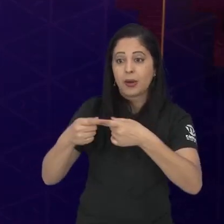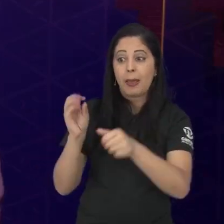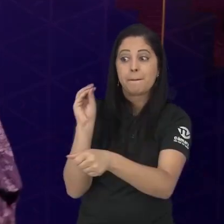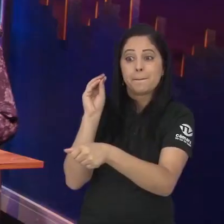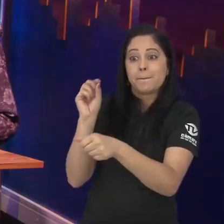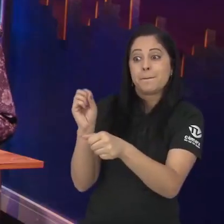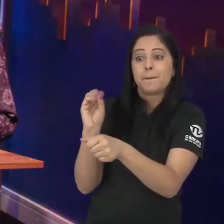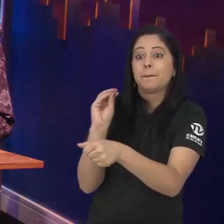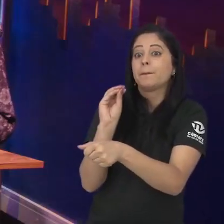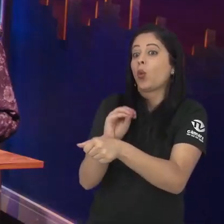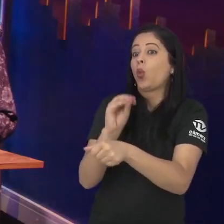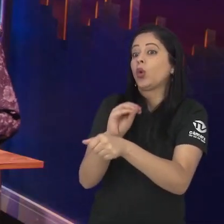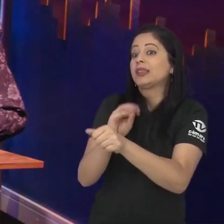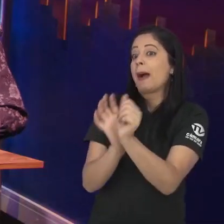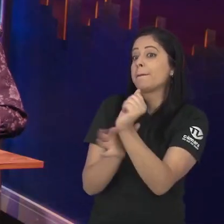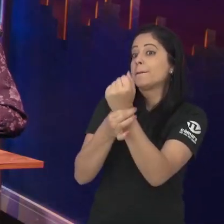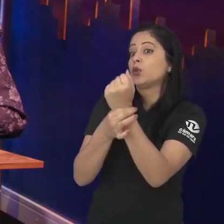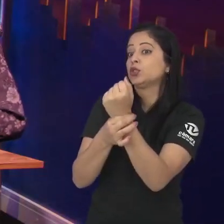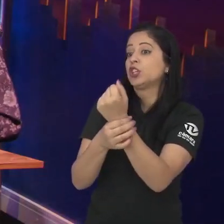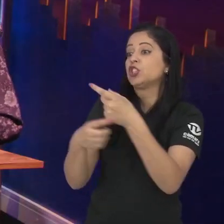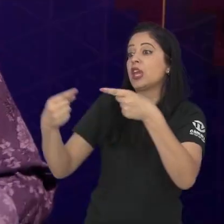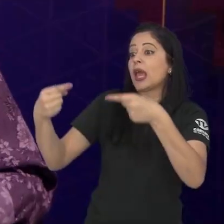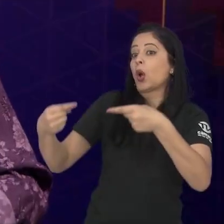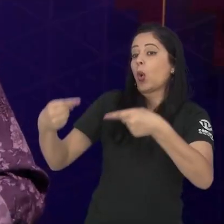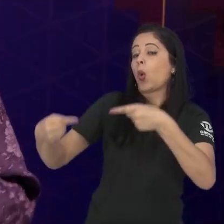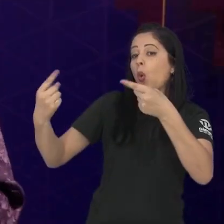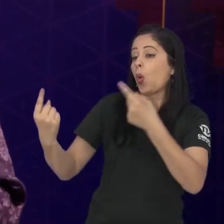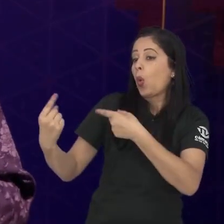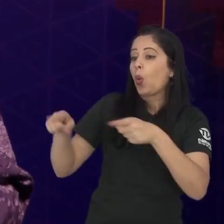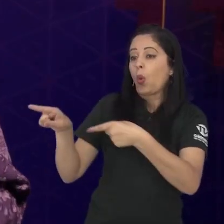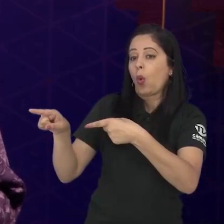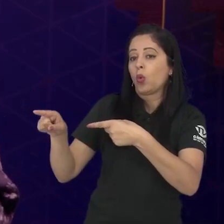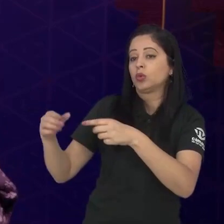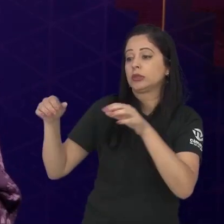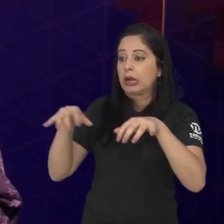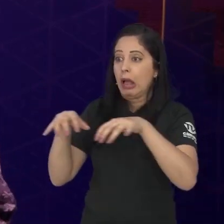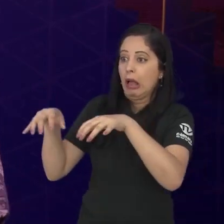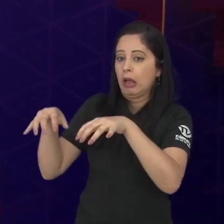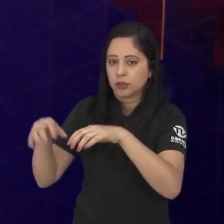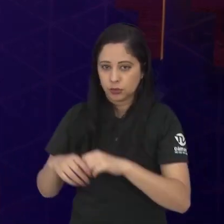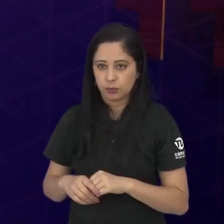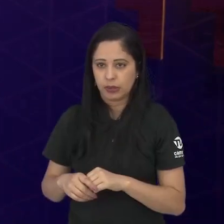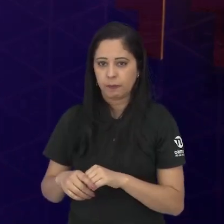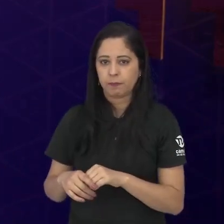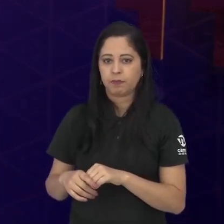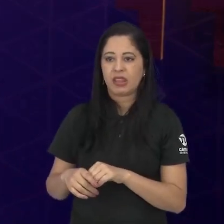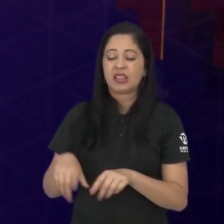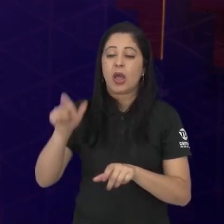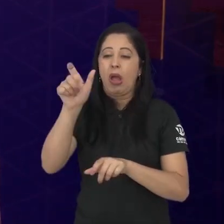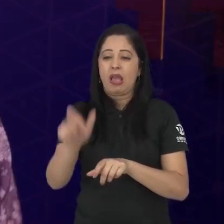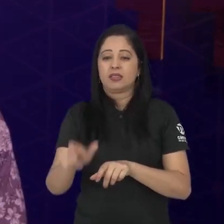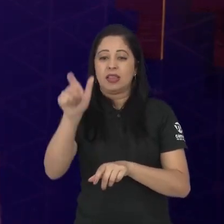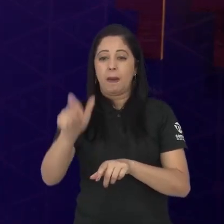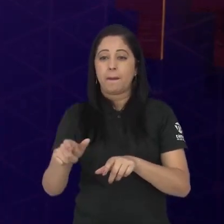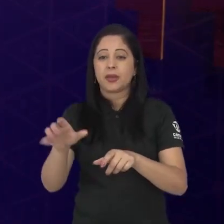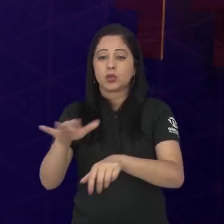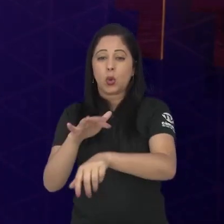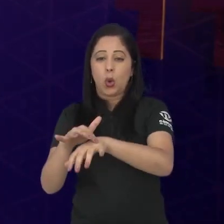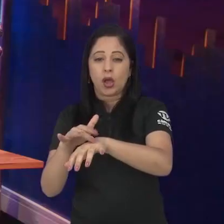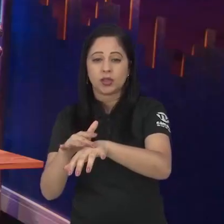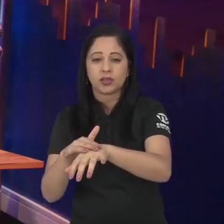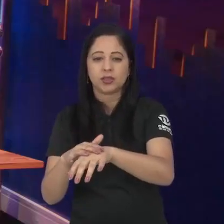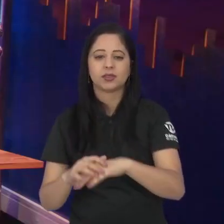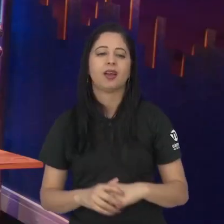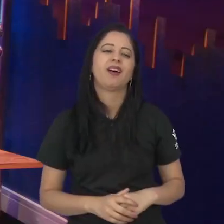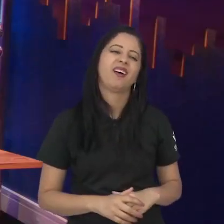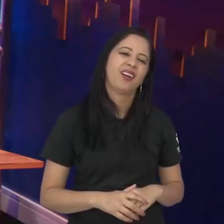Sim. Eles descobrem lá que quem tem algum tipo de doença ou uma falha imunodeficiente.